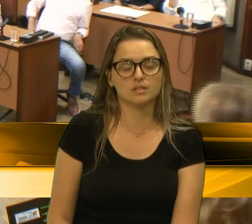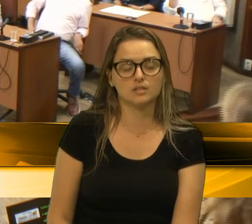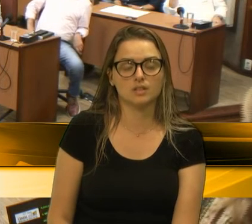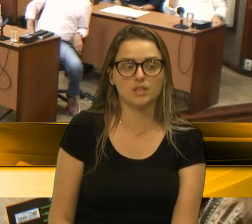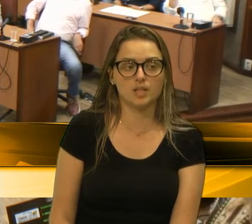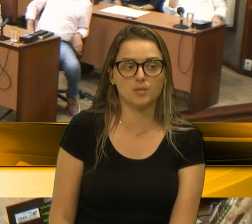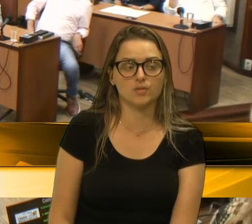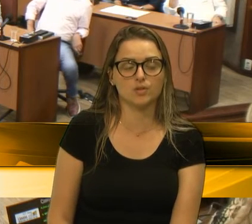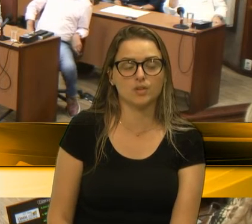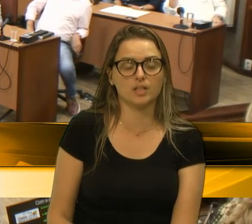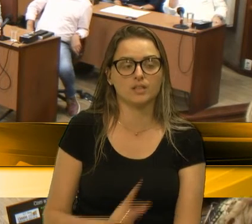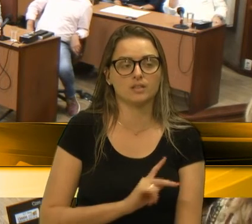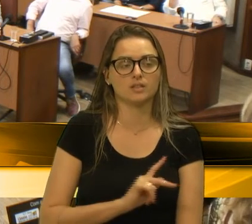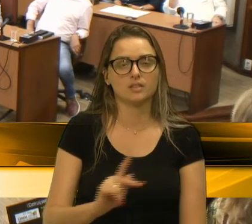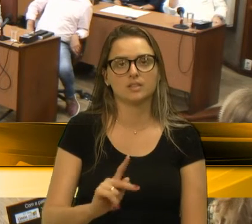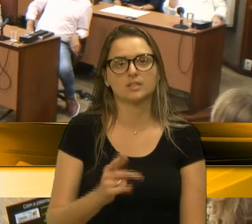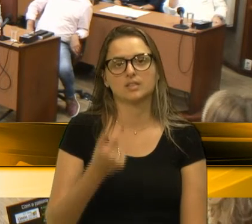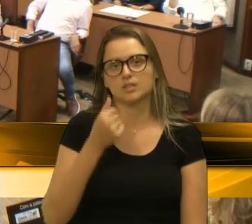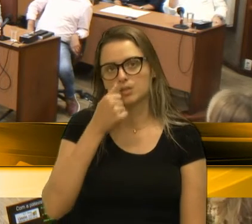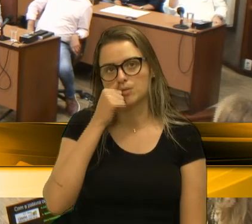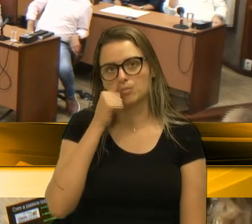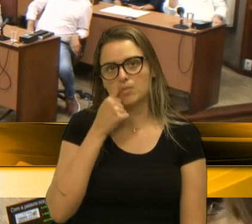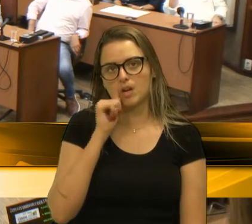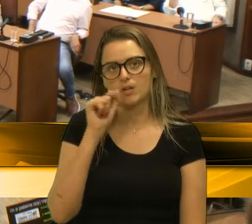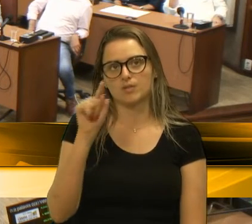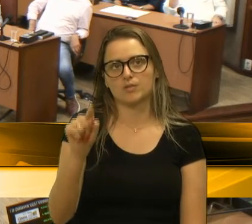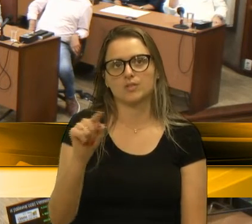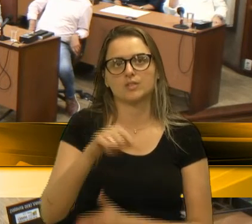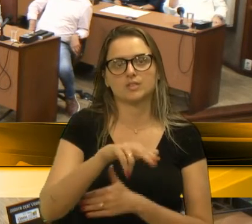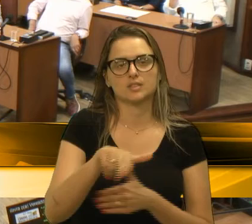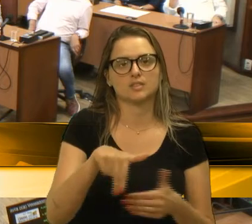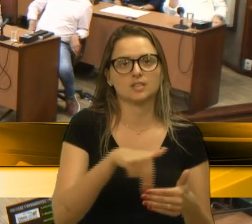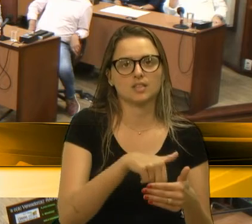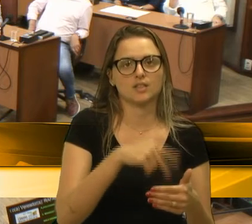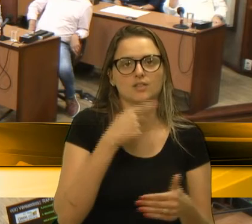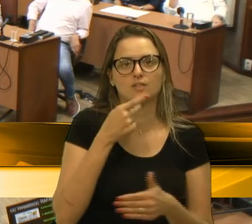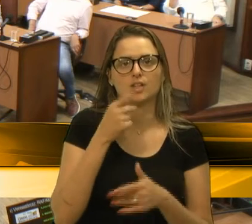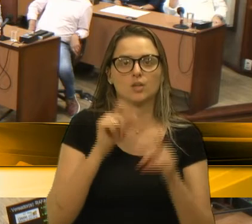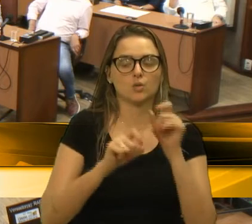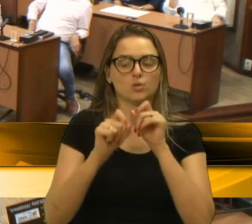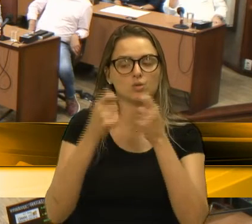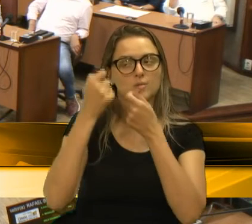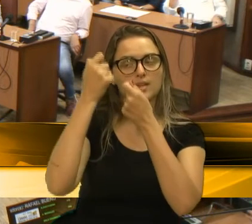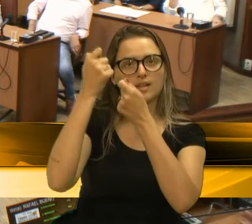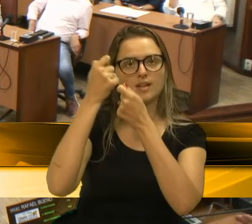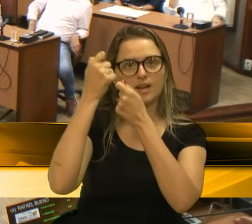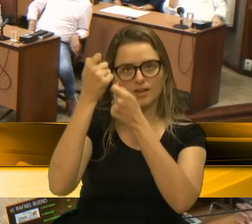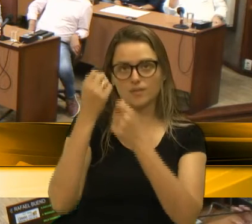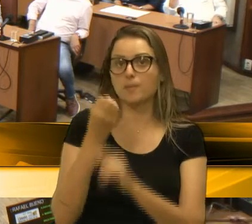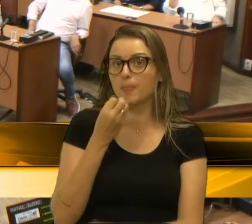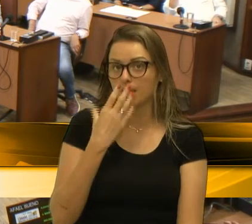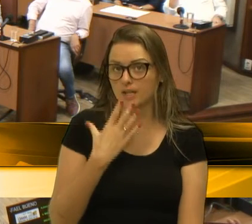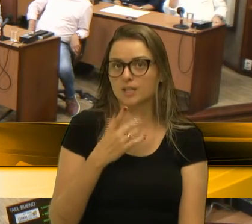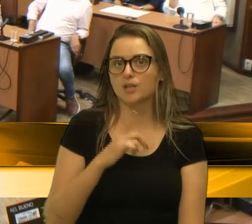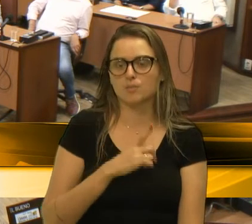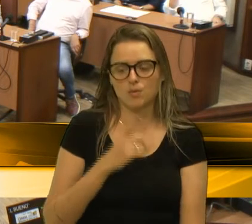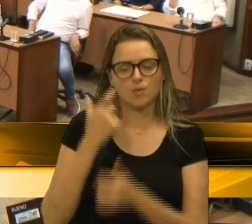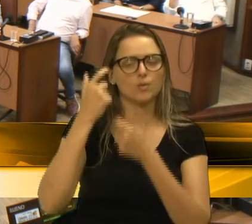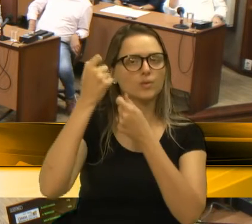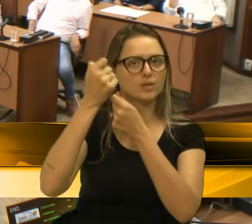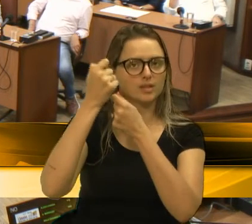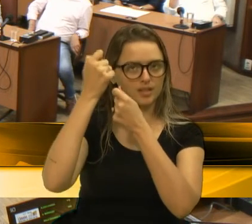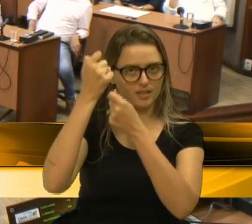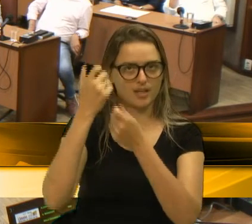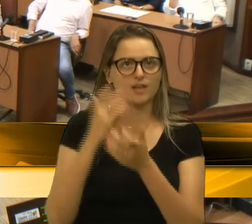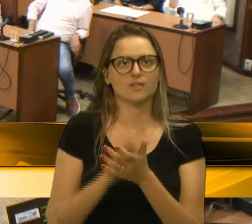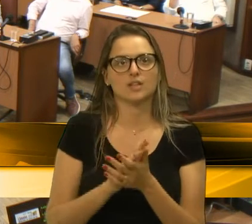Presidente Paula Iores, a senhora se manifestou a respeito das greves, né? Que bom que existem greves.